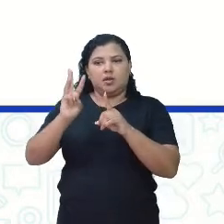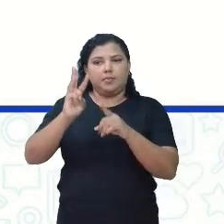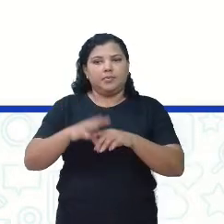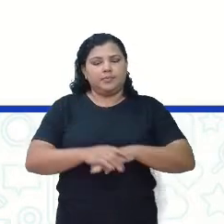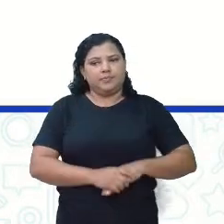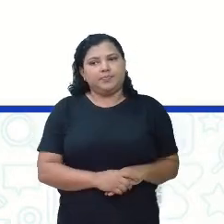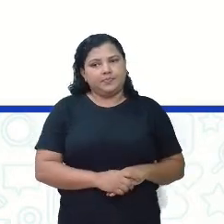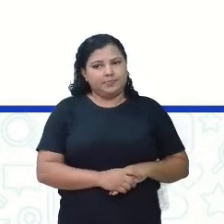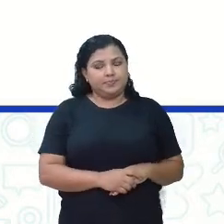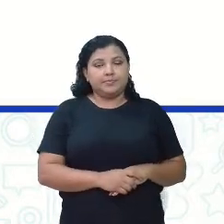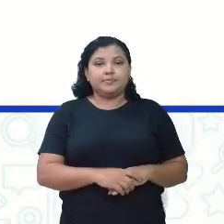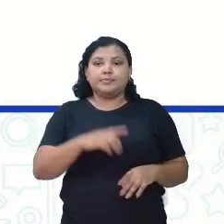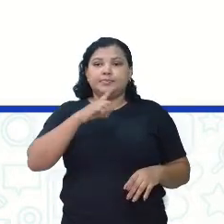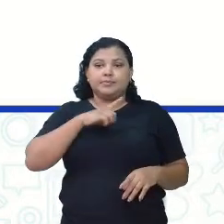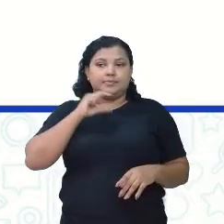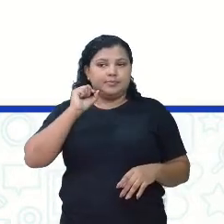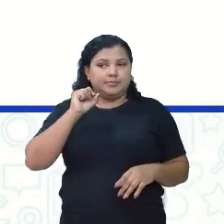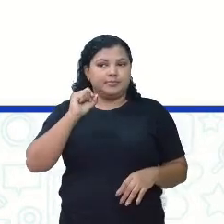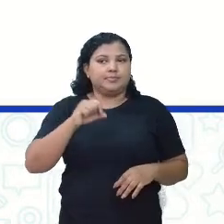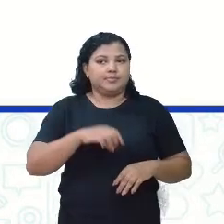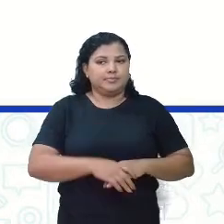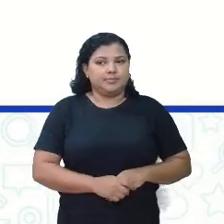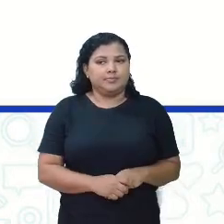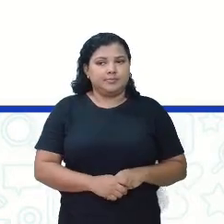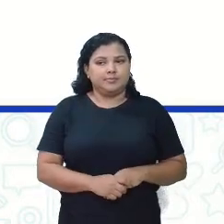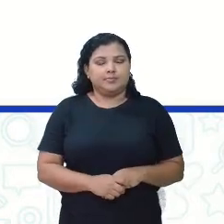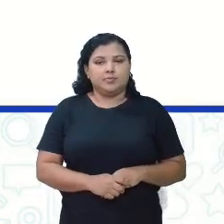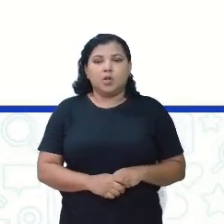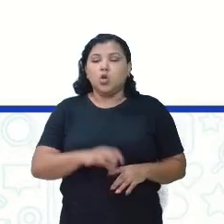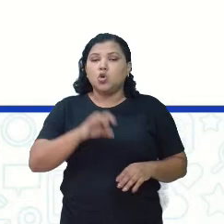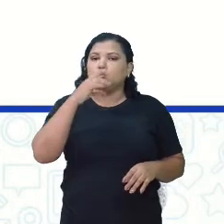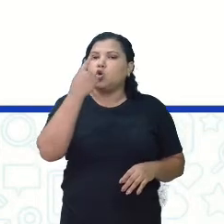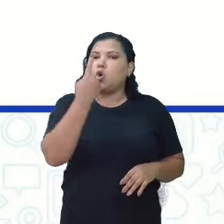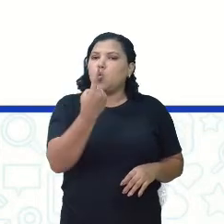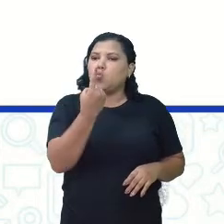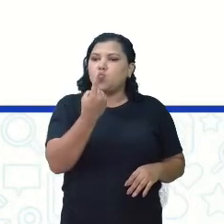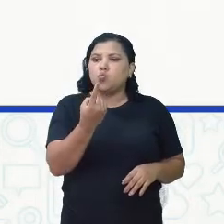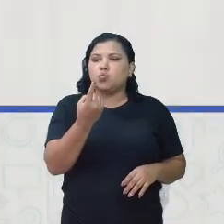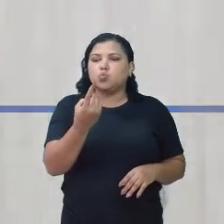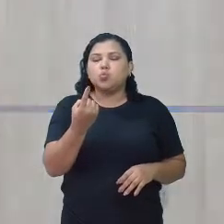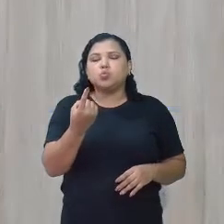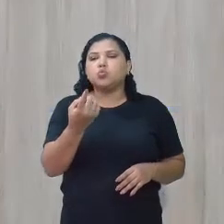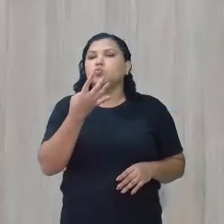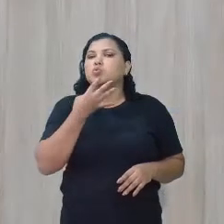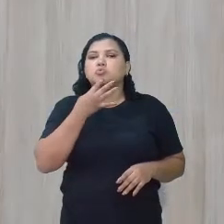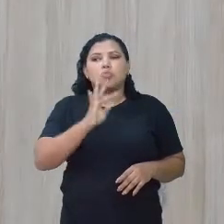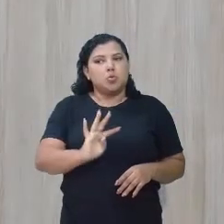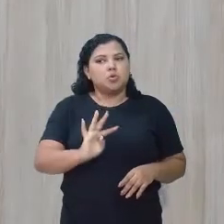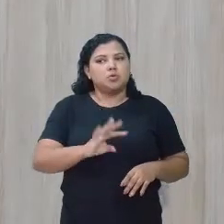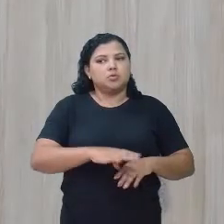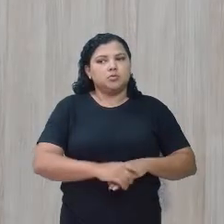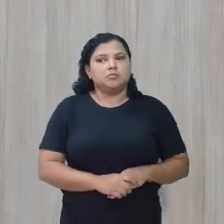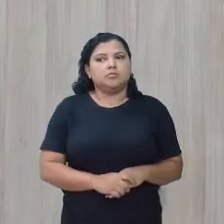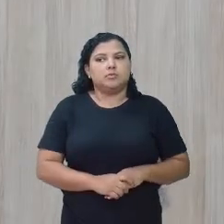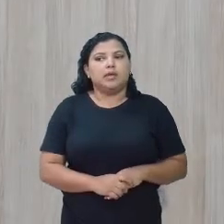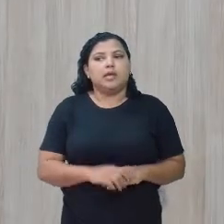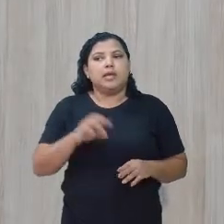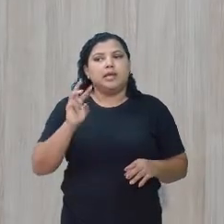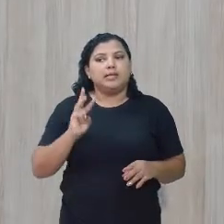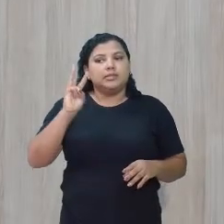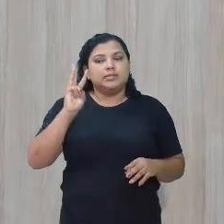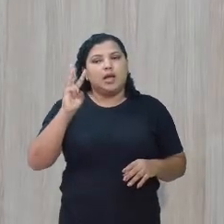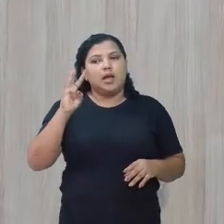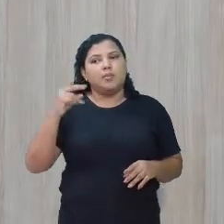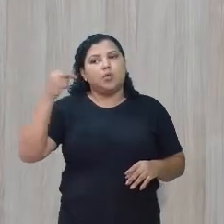gente fica com uma equação, tá? Que tem apenas uma incógnita. Eu tenho 10 mais w igual